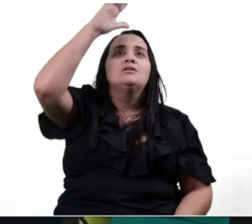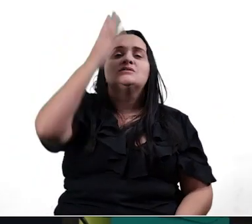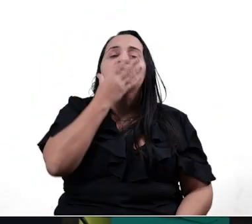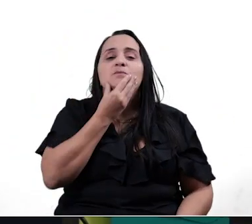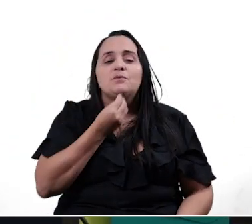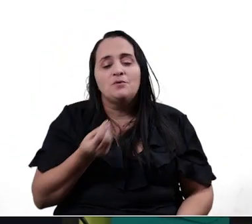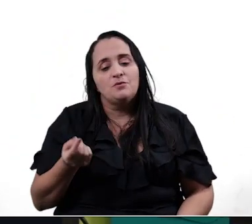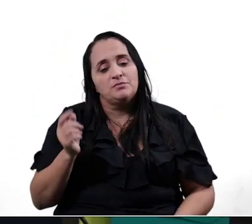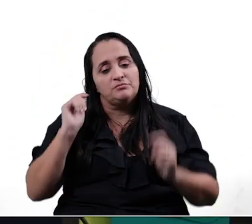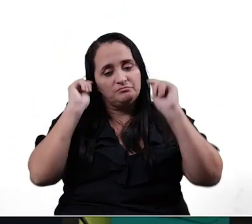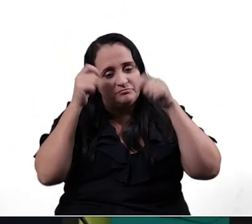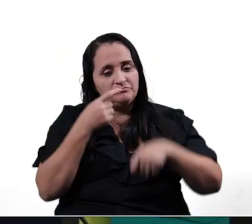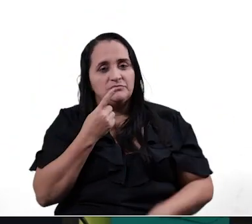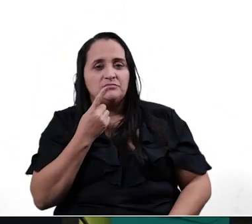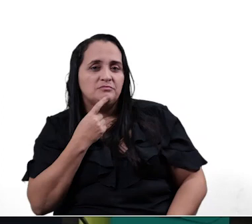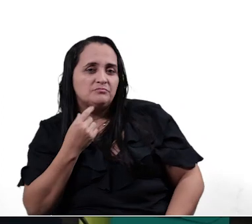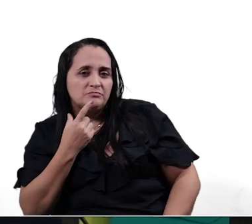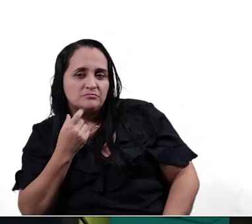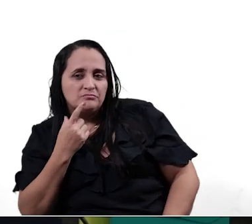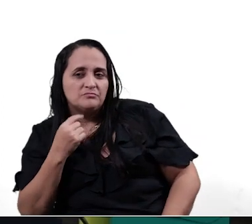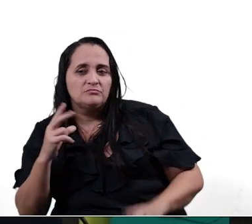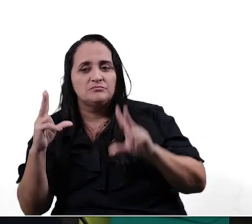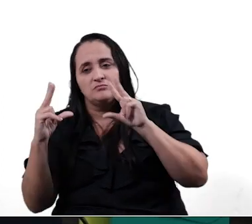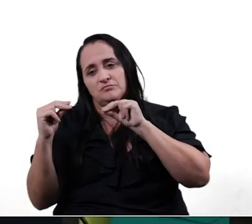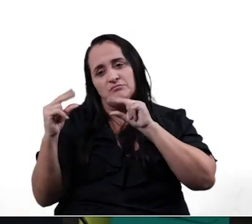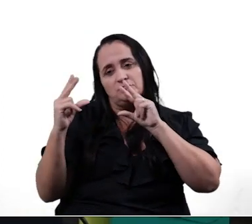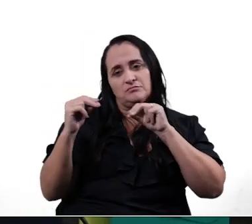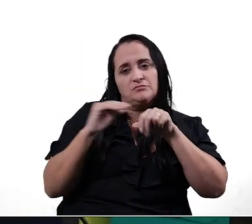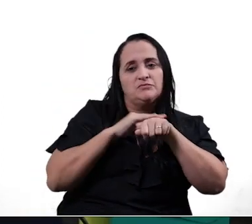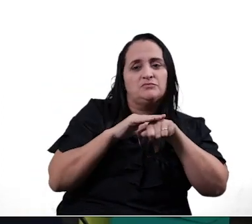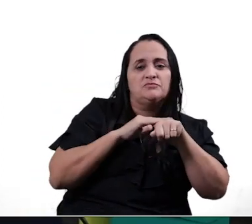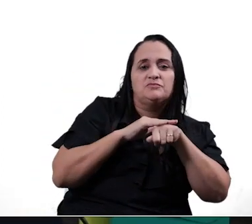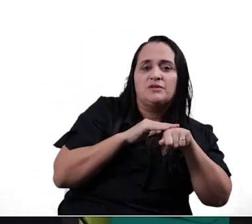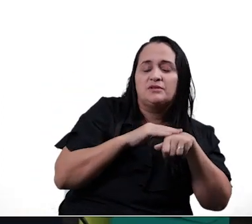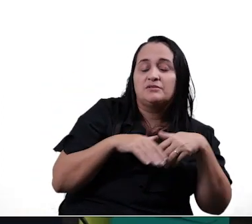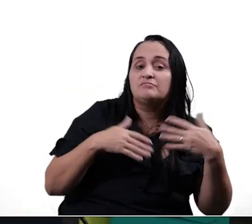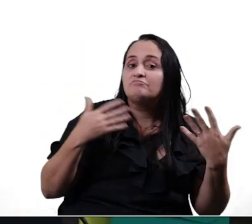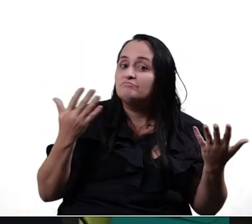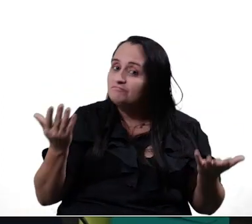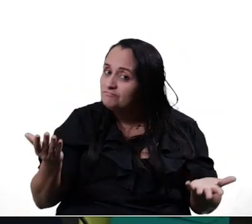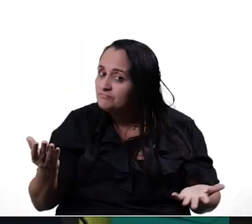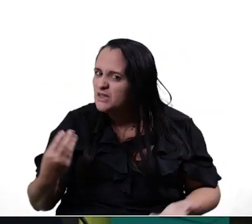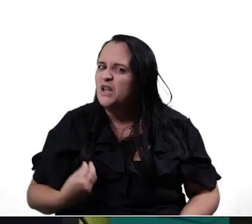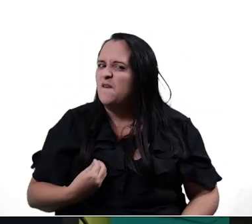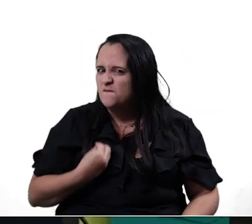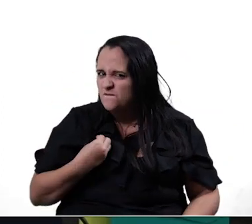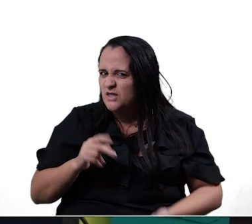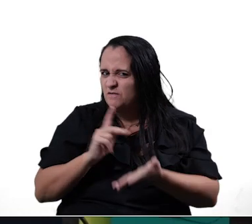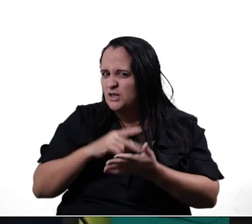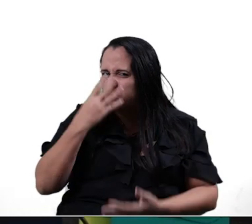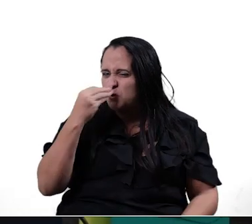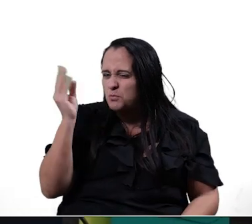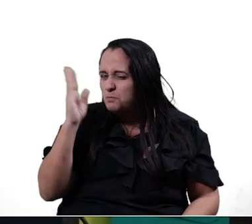um lobo que conversa com a menina, olha isso. Na vida real não acontece, né? Então tem o lobo mau,